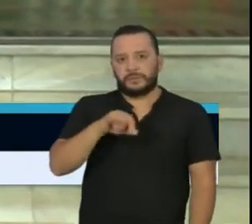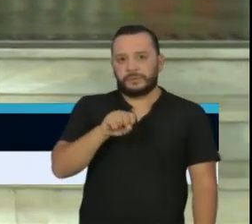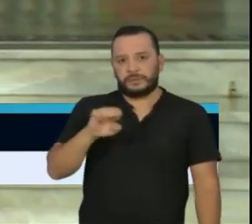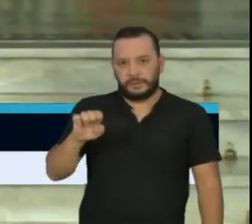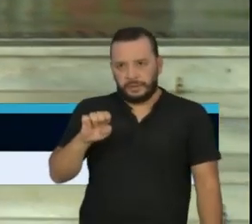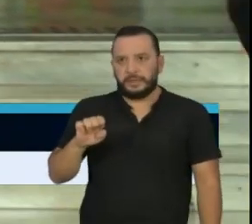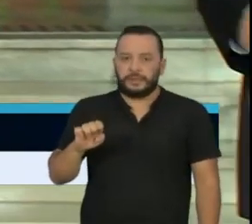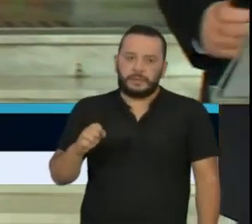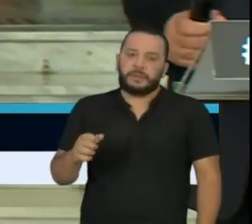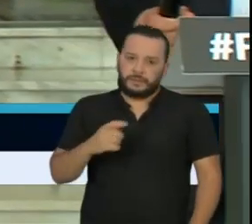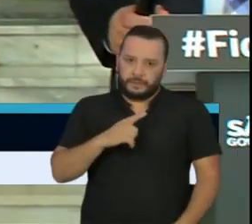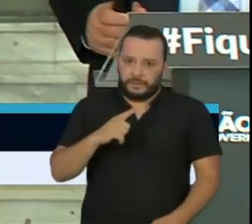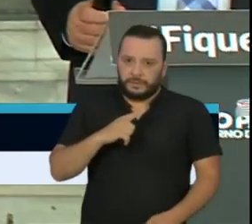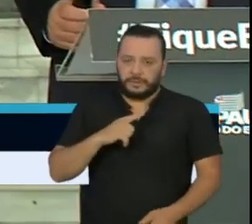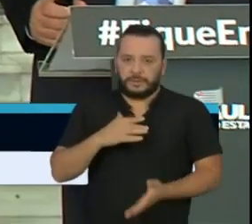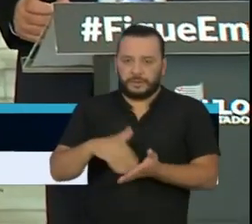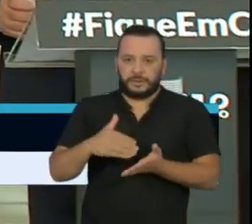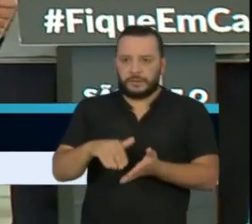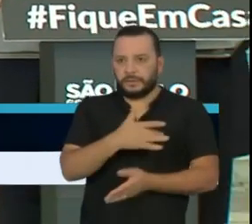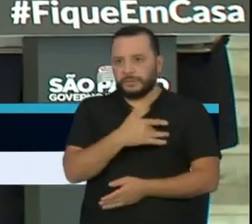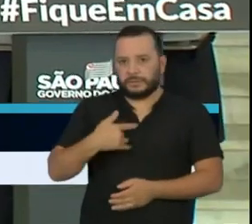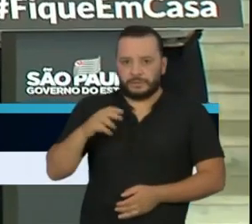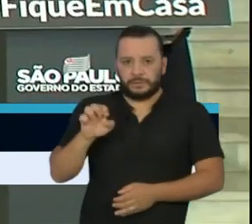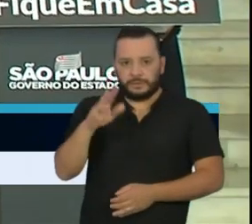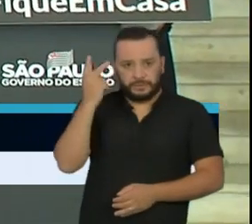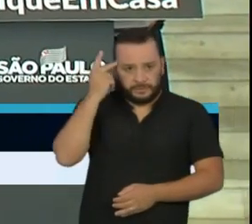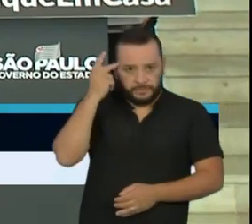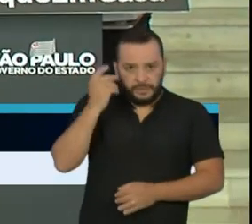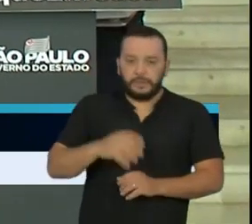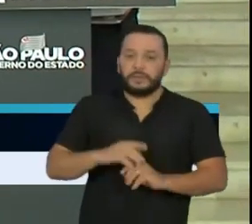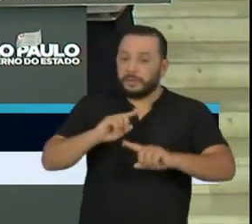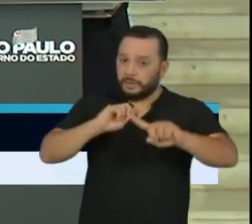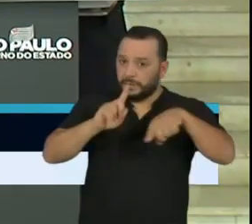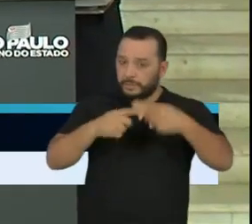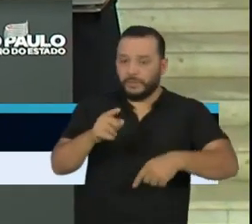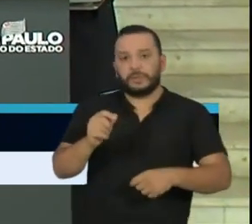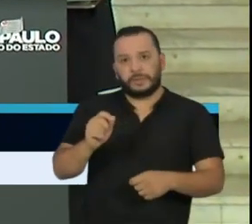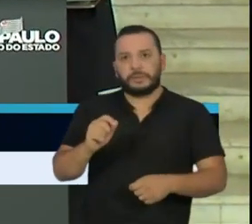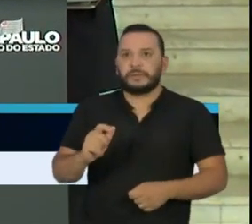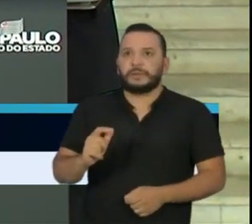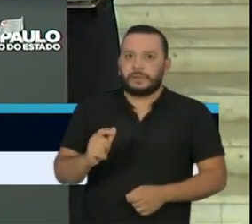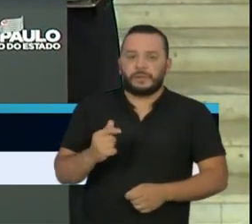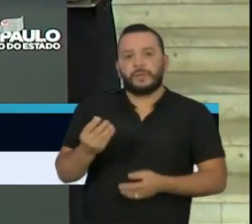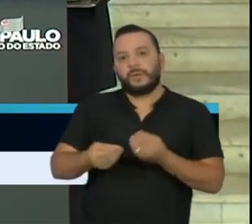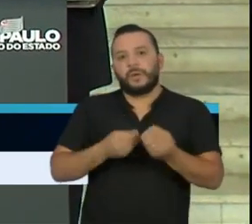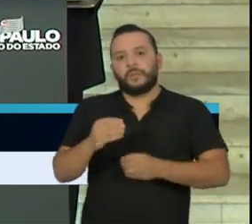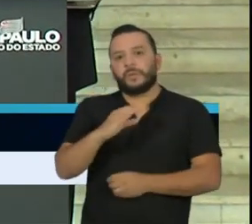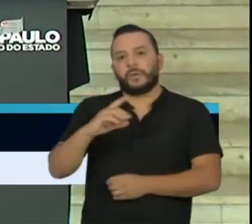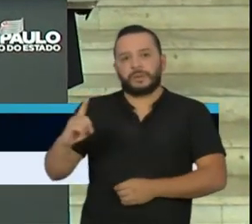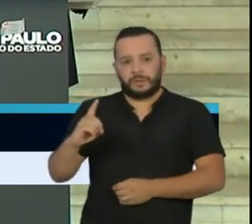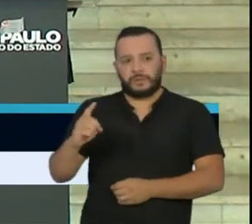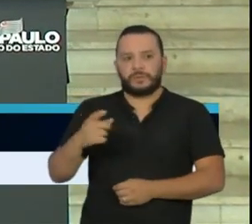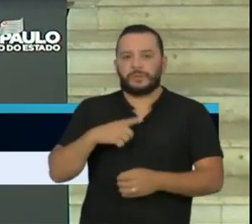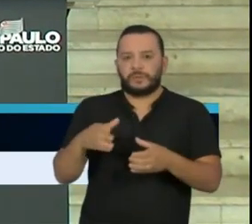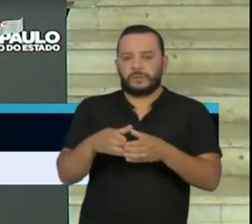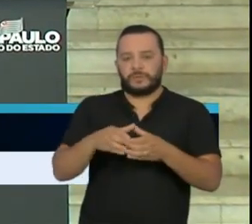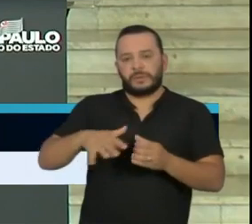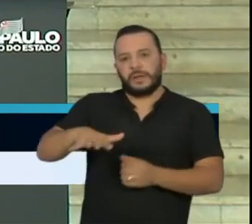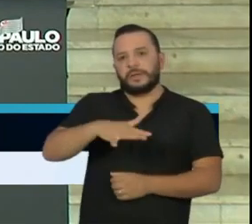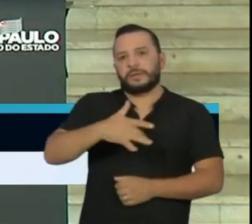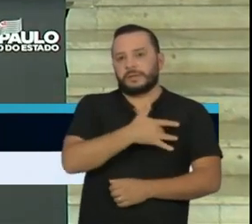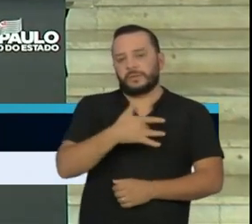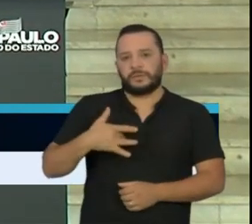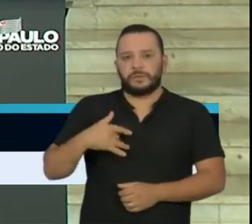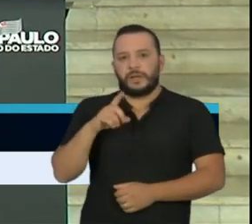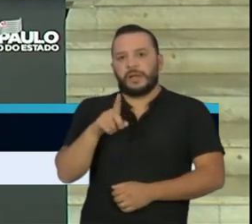secretário da Saúde do Estado de São Paulo, com os números atualizados e logo após a intervenção do nosso coordenador do Comitê de Saúde, Dr. Davi